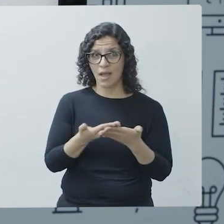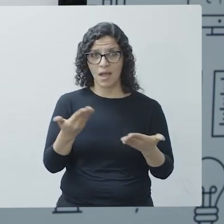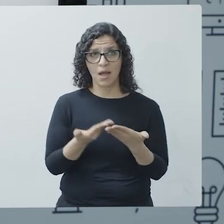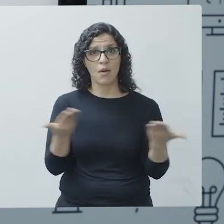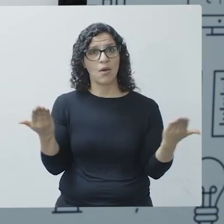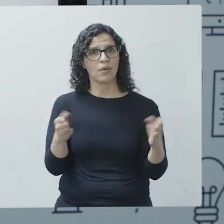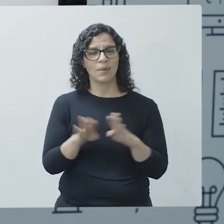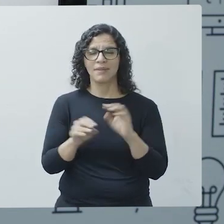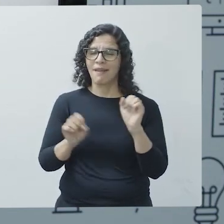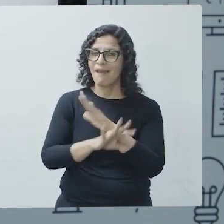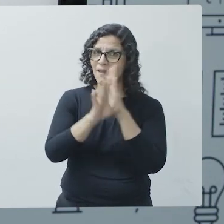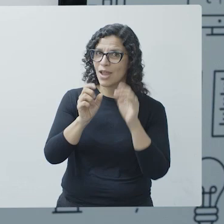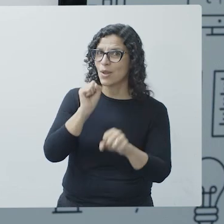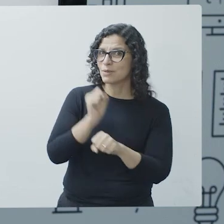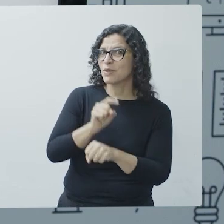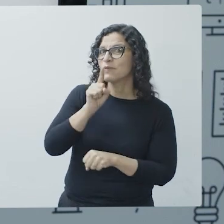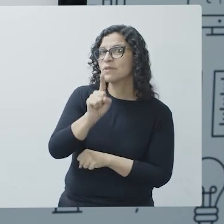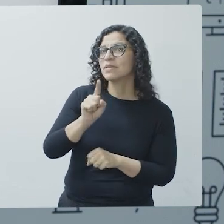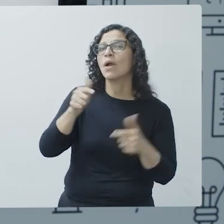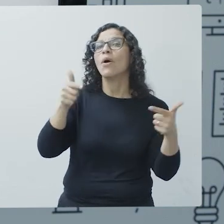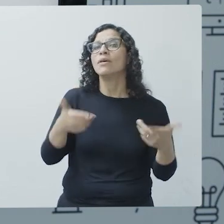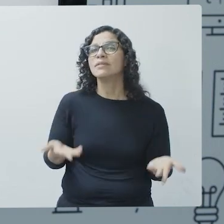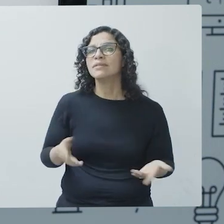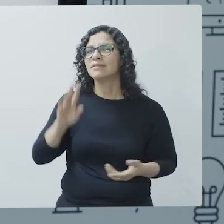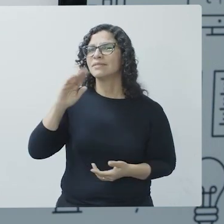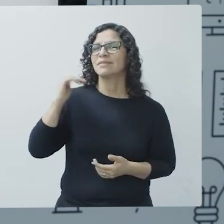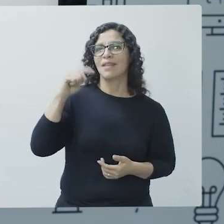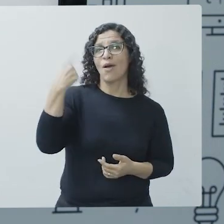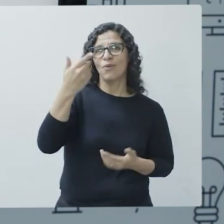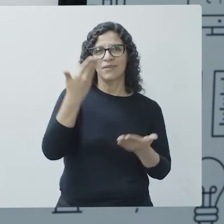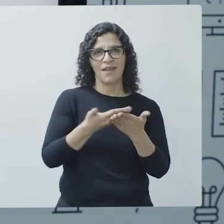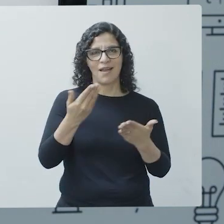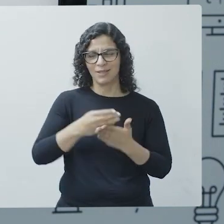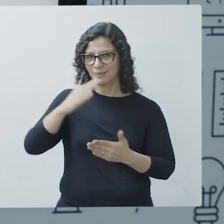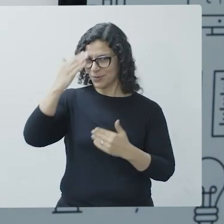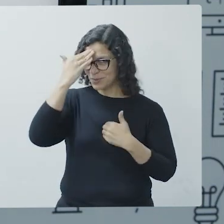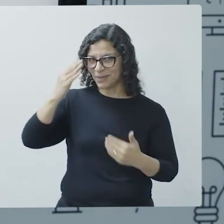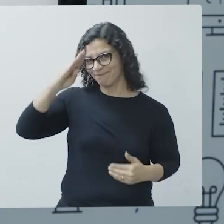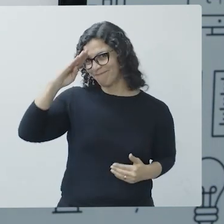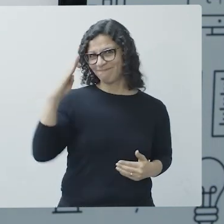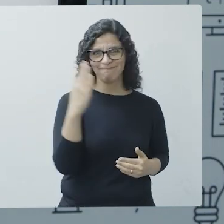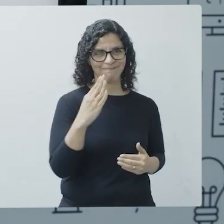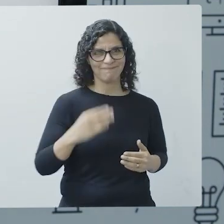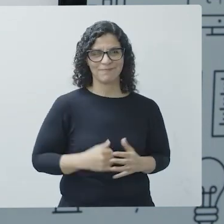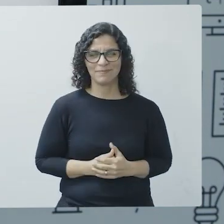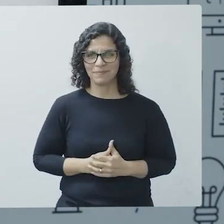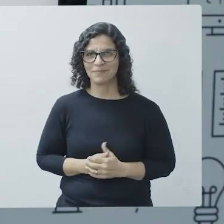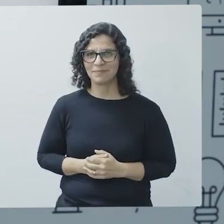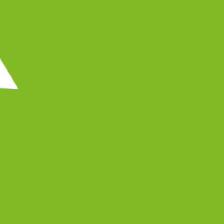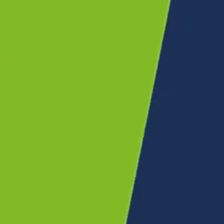mas é claro que eu espero você quando? Na nossa próxima aula. Obrigado e até mais.